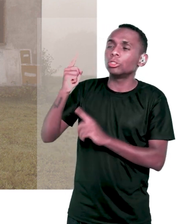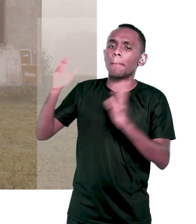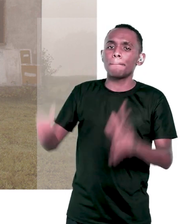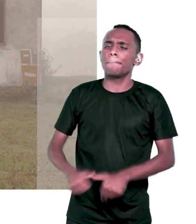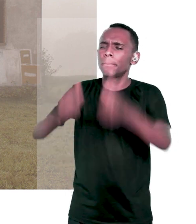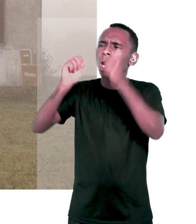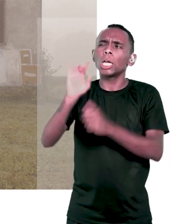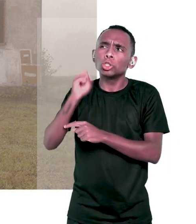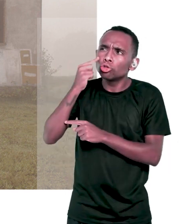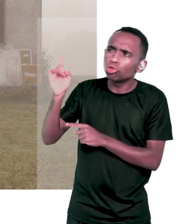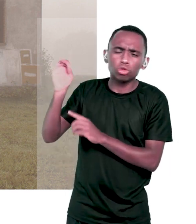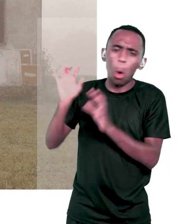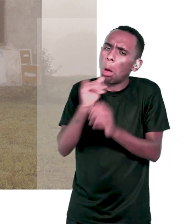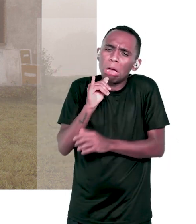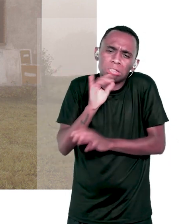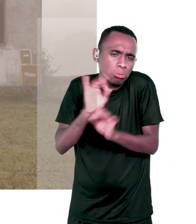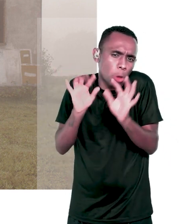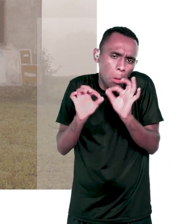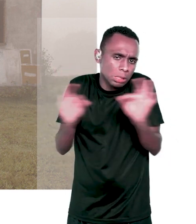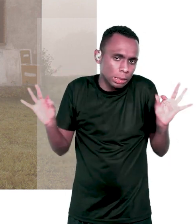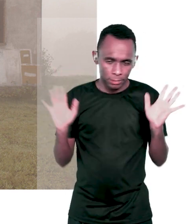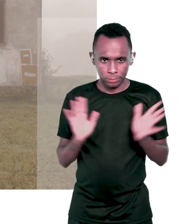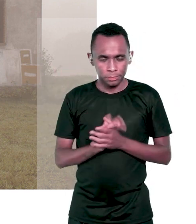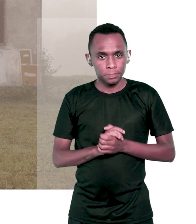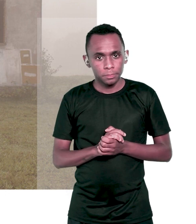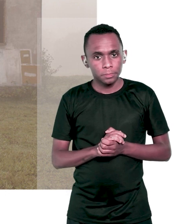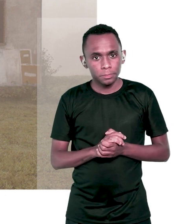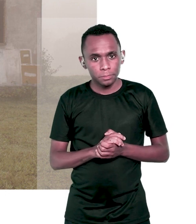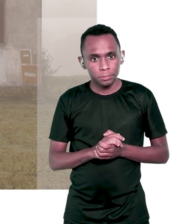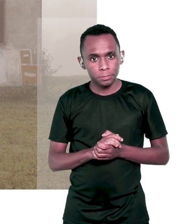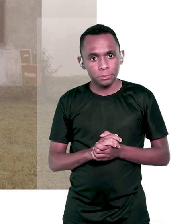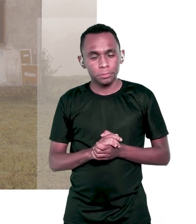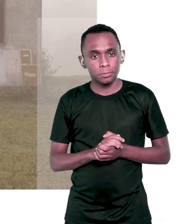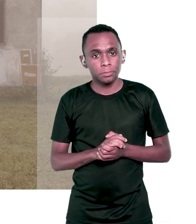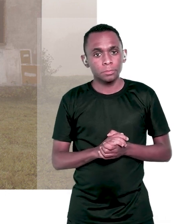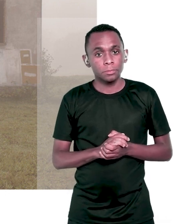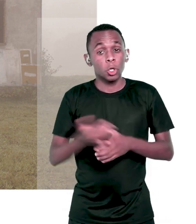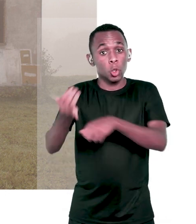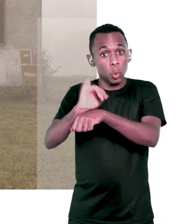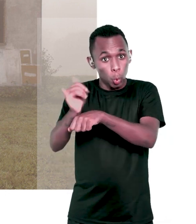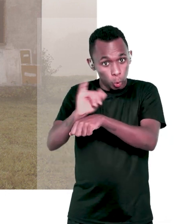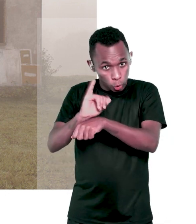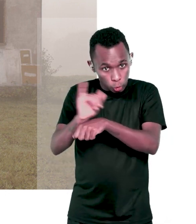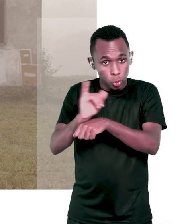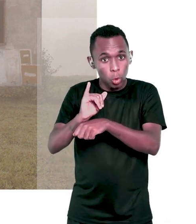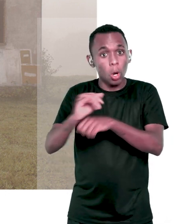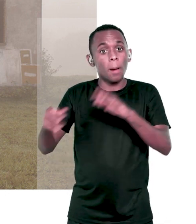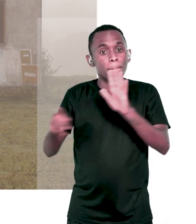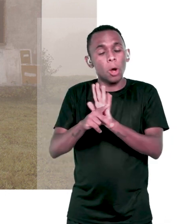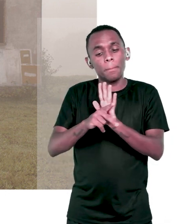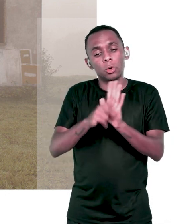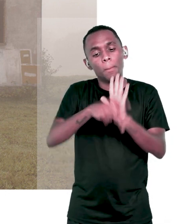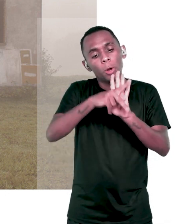que é sempre visto de costas diante de uma casa, situada num prado